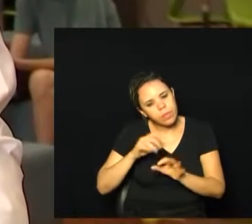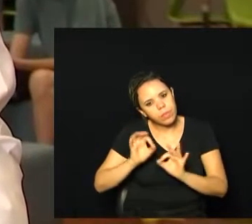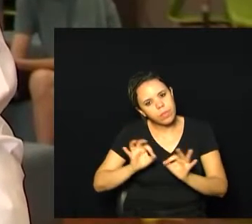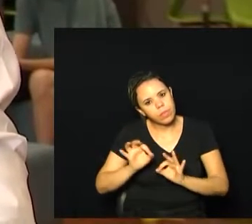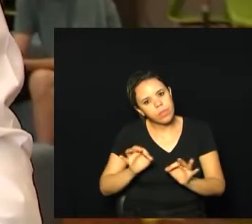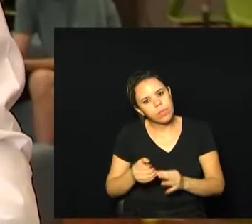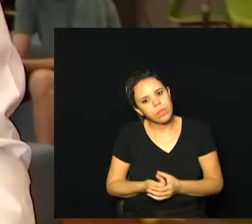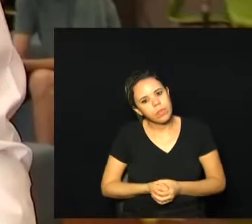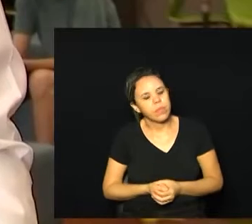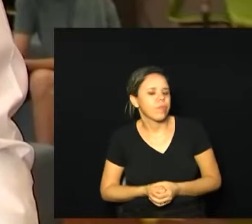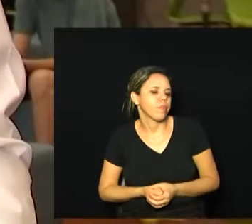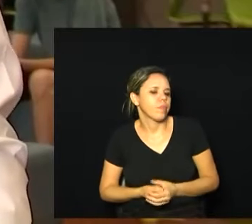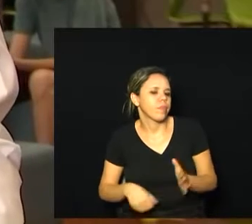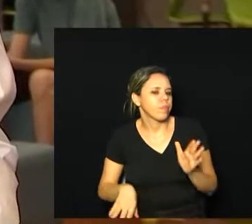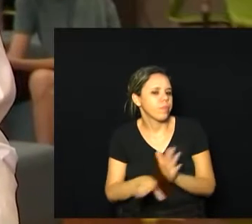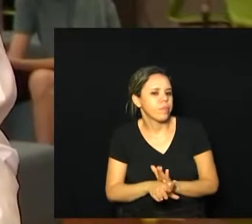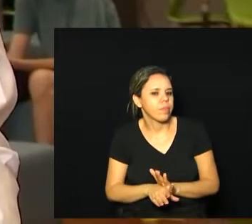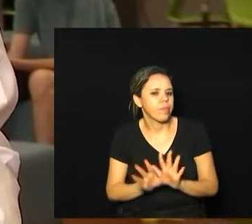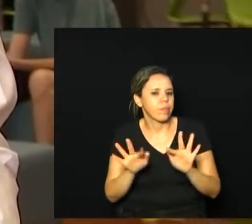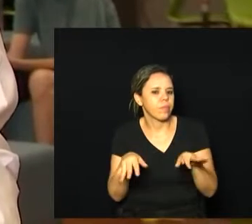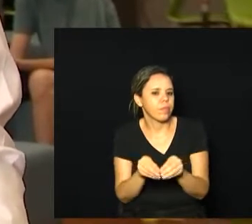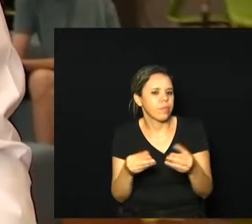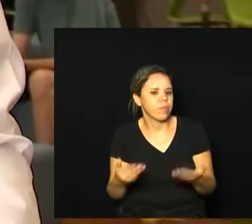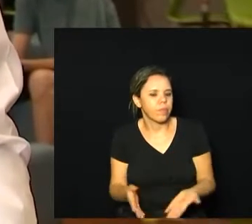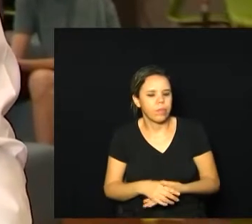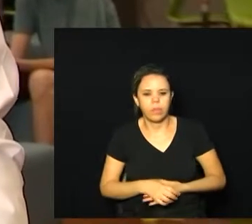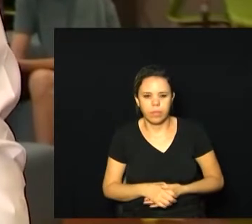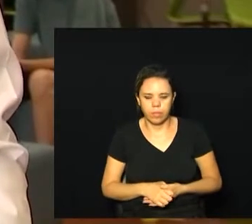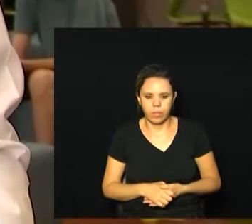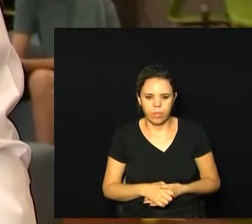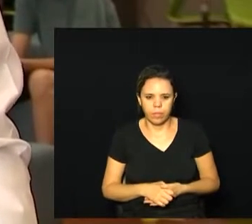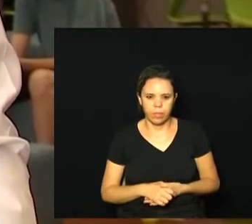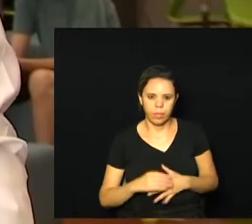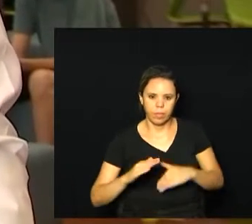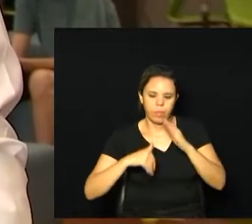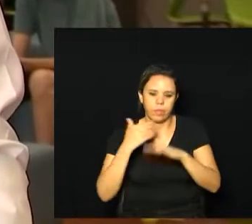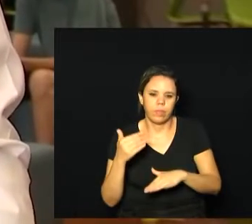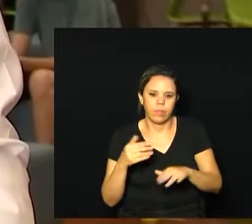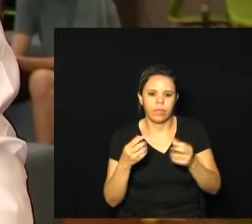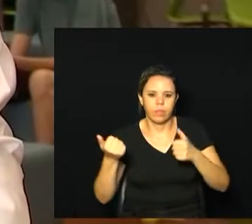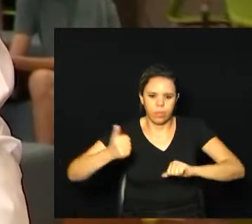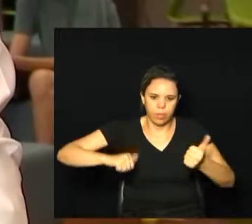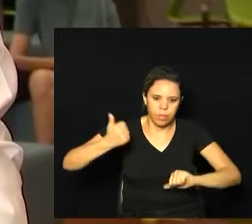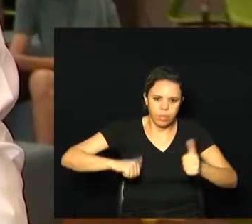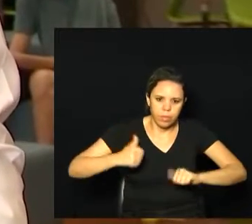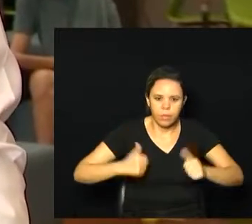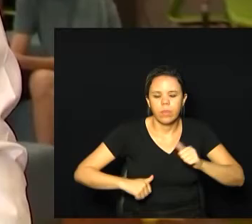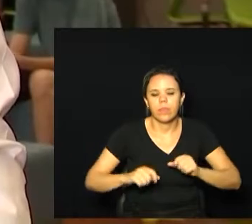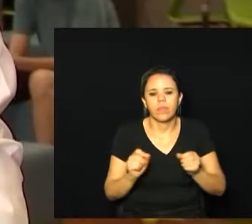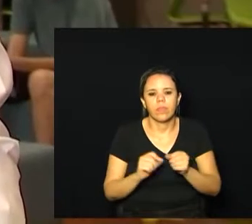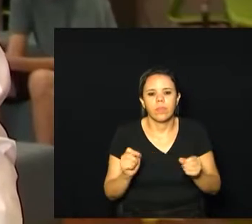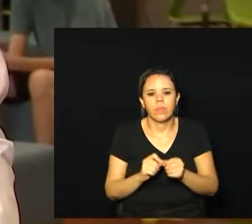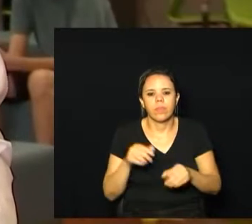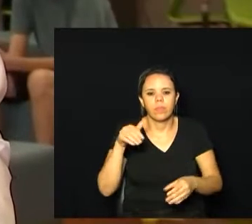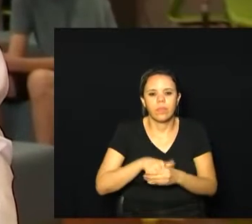de negócios, até chegar na etapa finalíssima, na final, em que vai passar por uma banca que irá fazer a avaliação. Também tem o